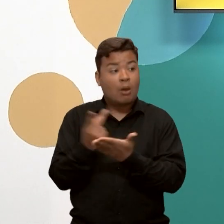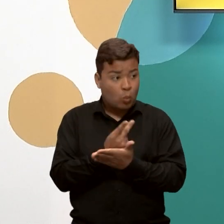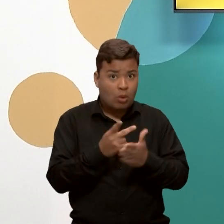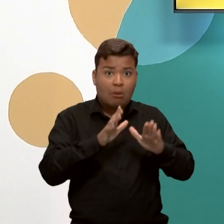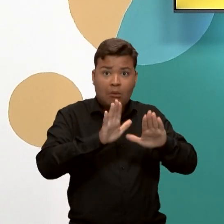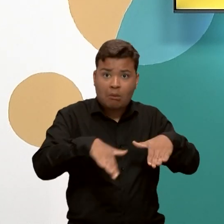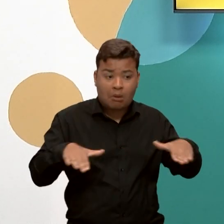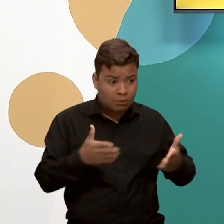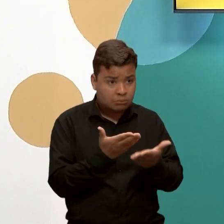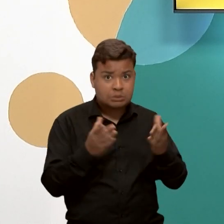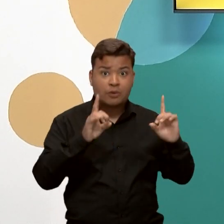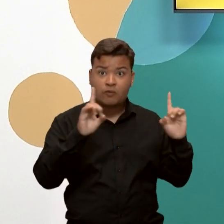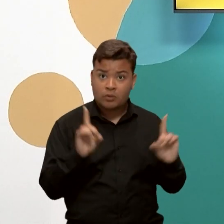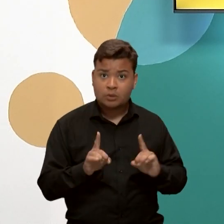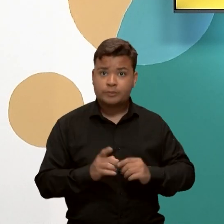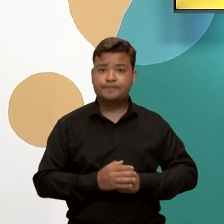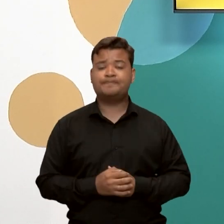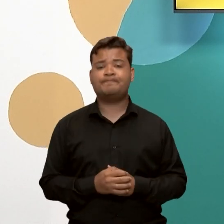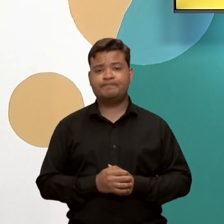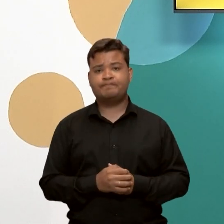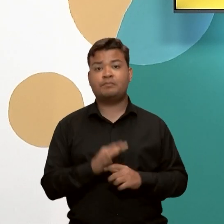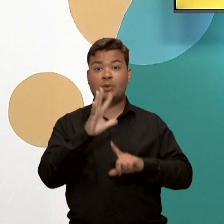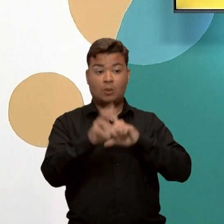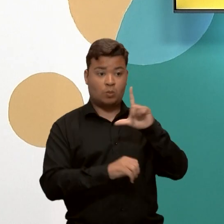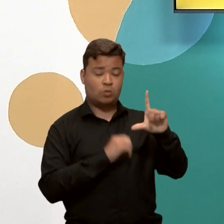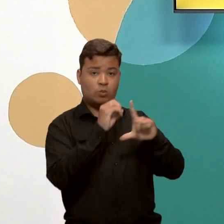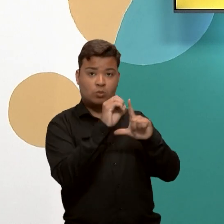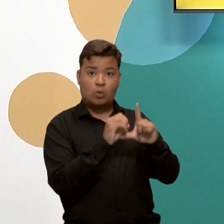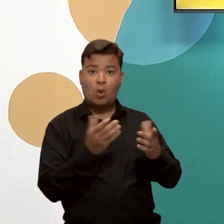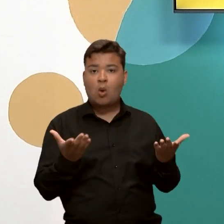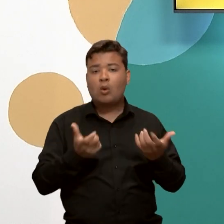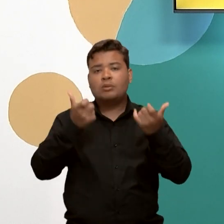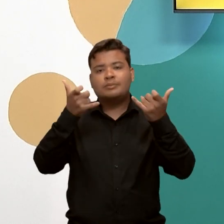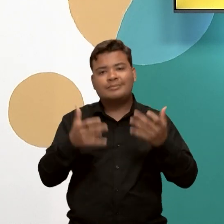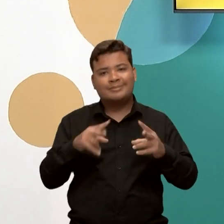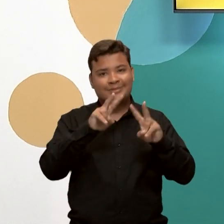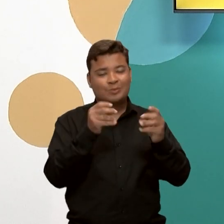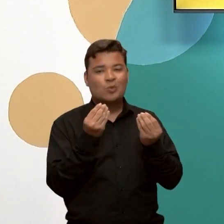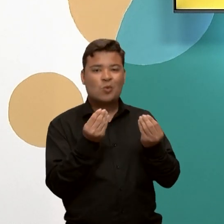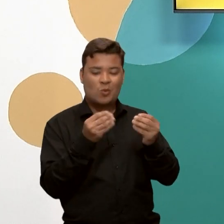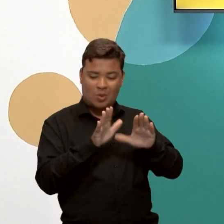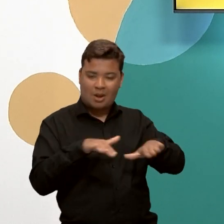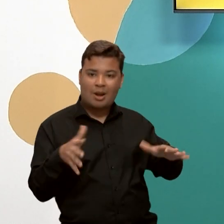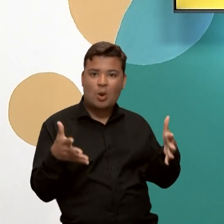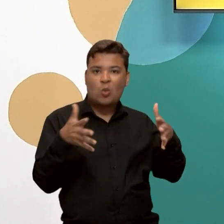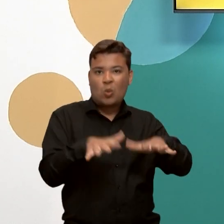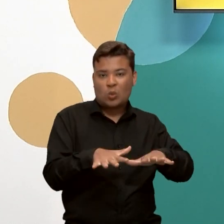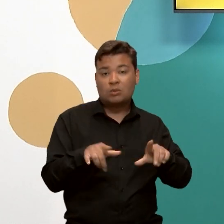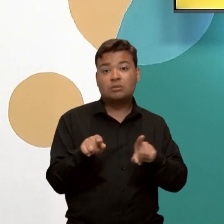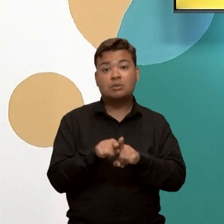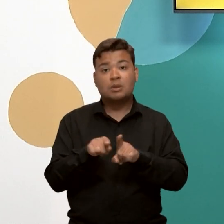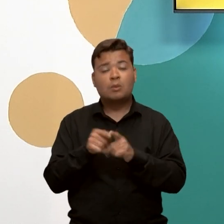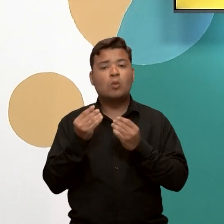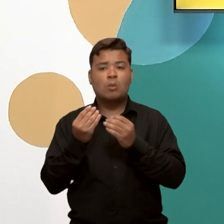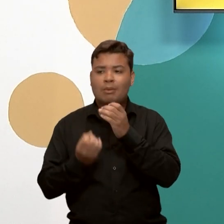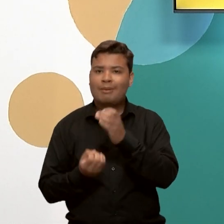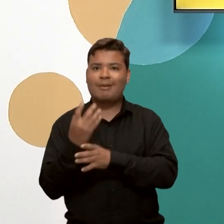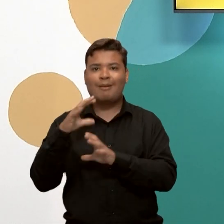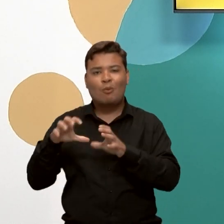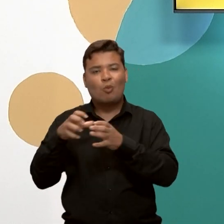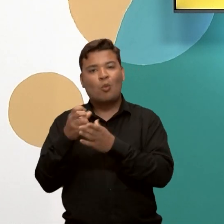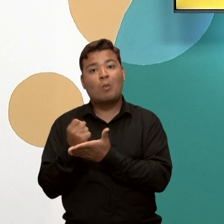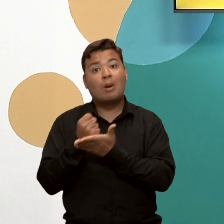deficiência. No Mundo UFG de hoje, vamos falar sobre a inclusão delas e sobre a criação e fortalecimento de redes de